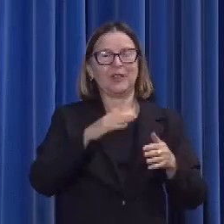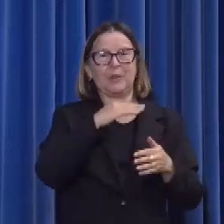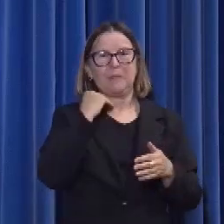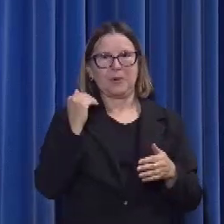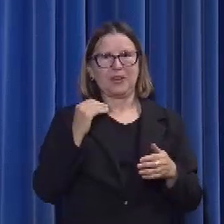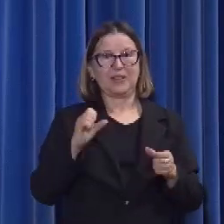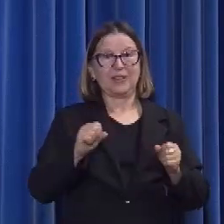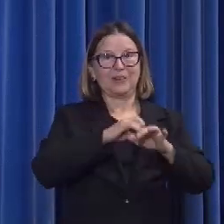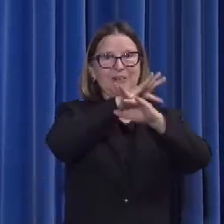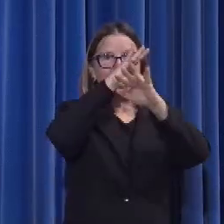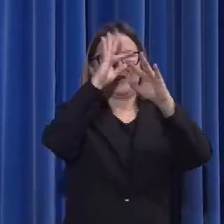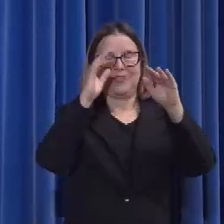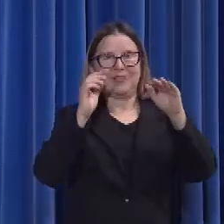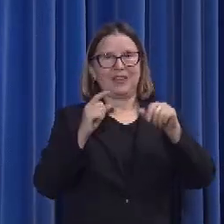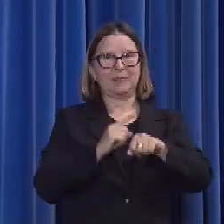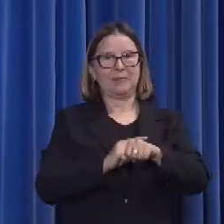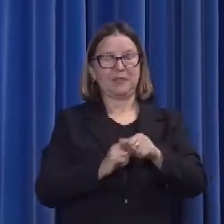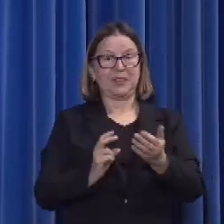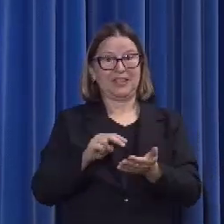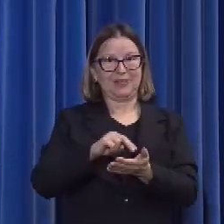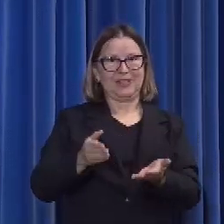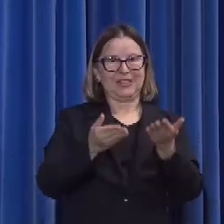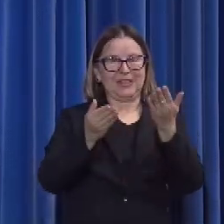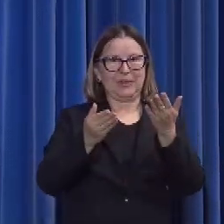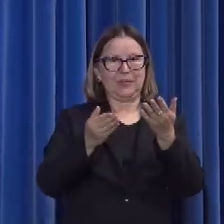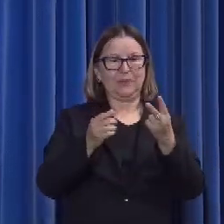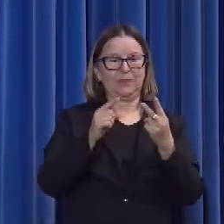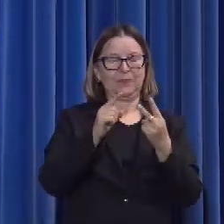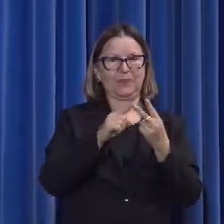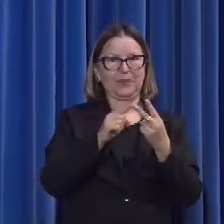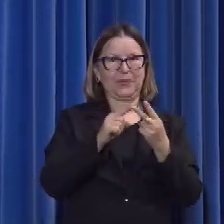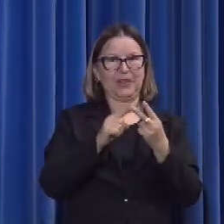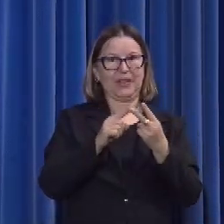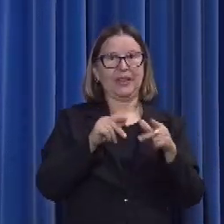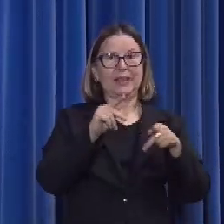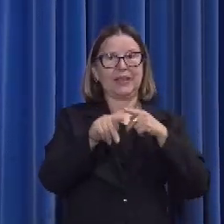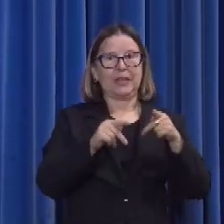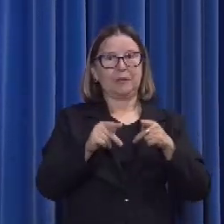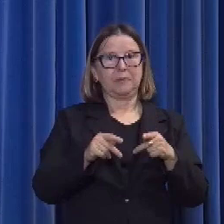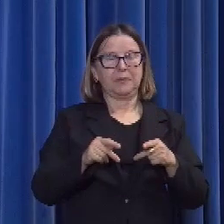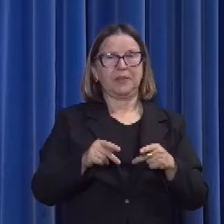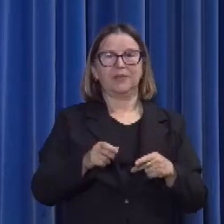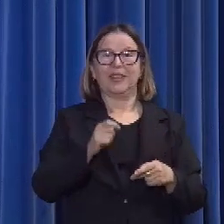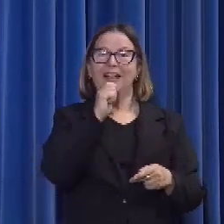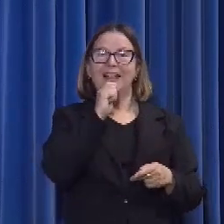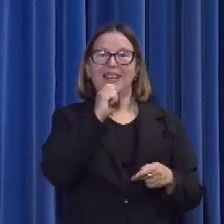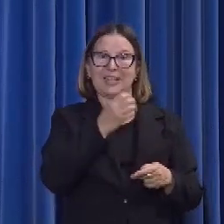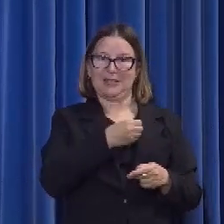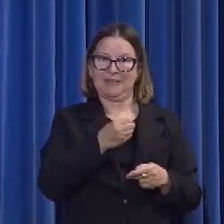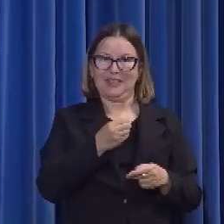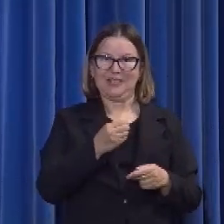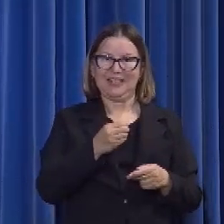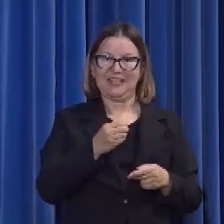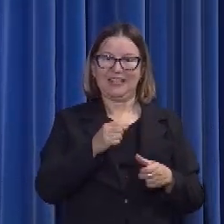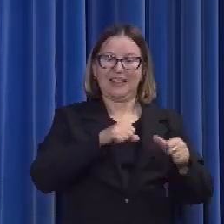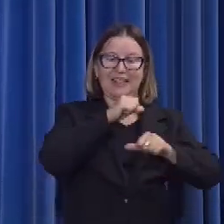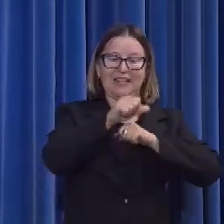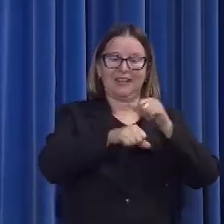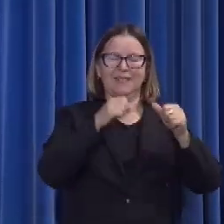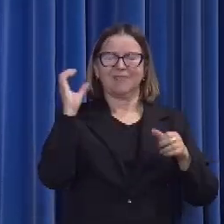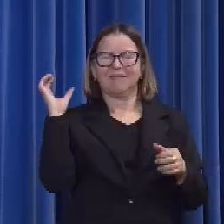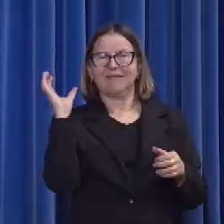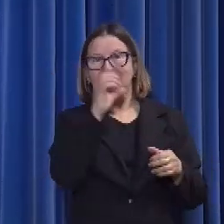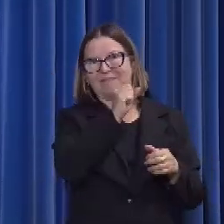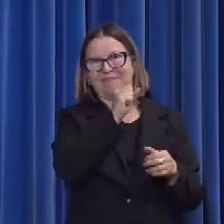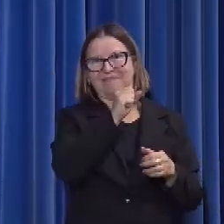da ressurreição, e os que ainda estiverem vivos, quando o Senhor voltar à terra, serão transformados no abrir e fechar de